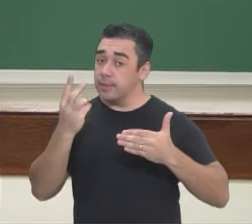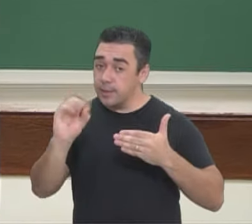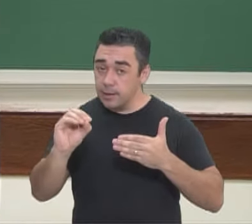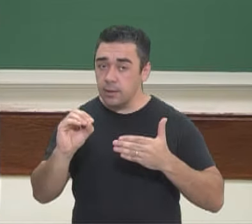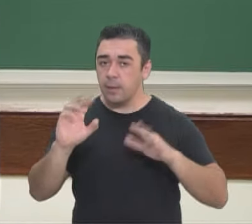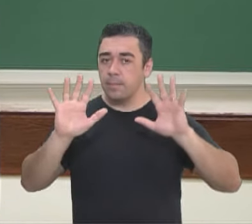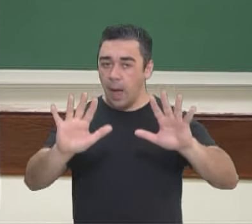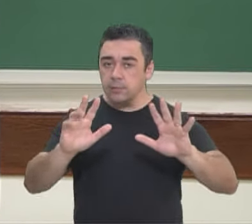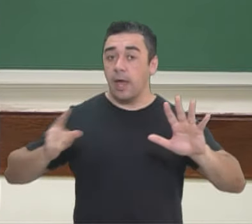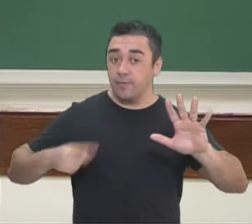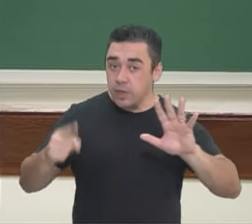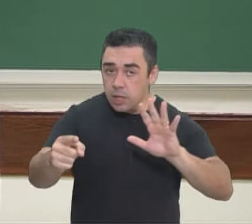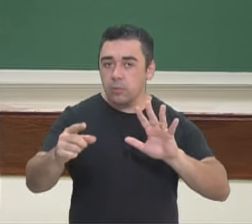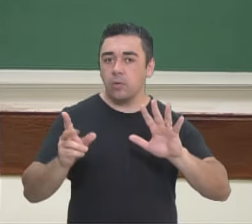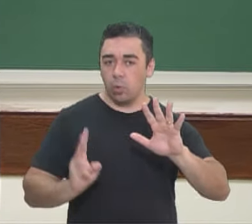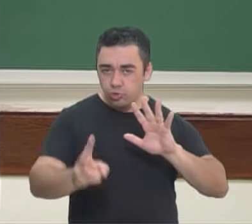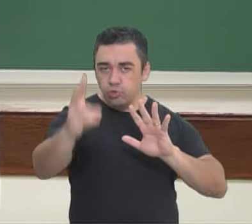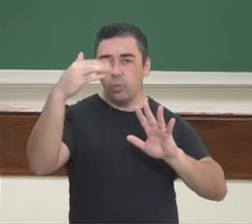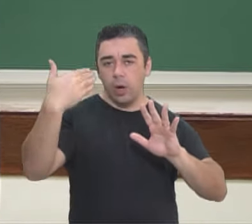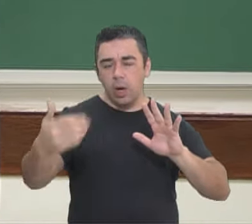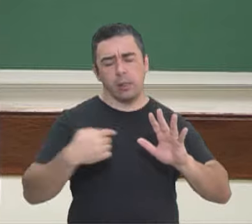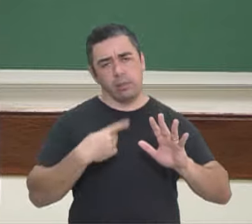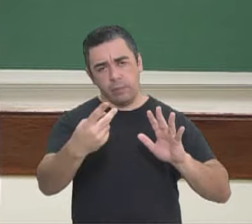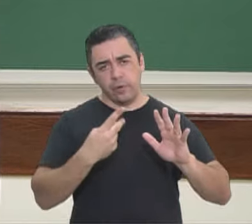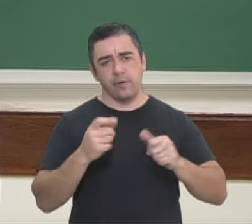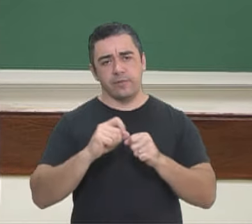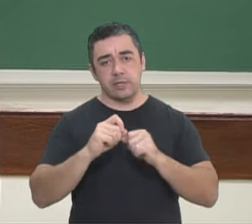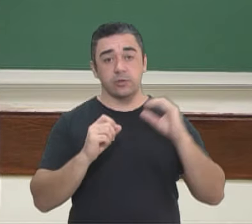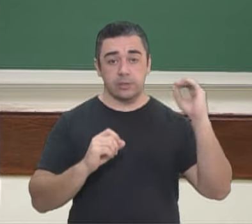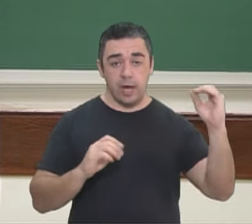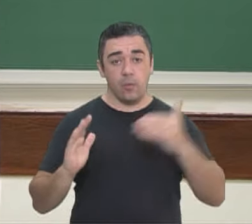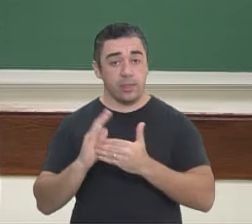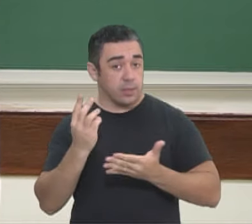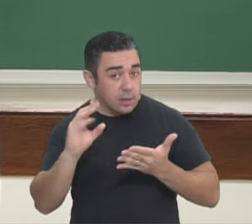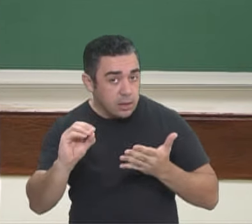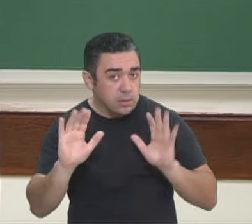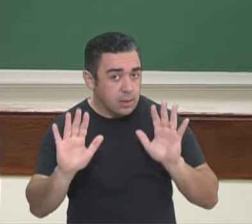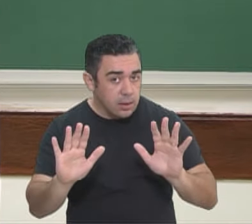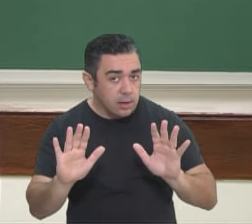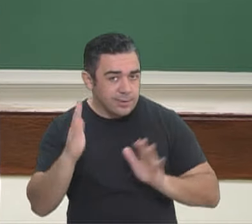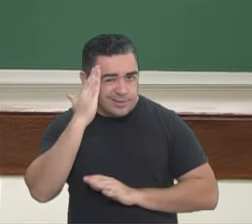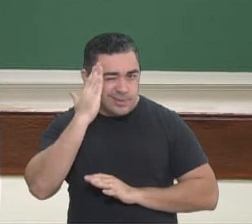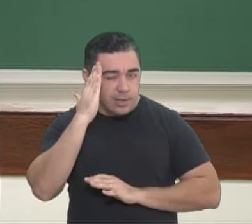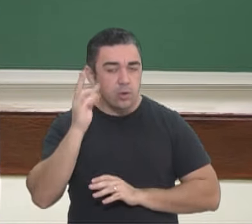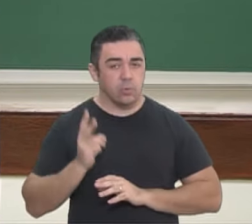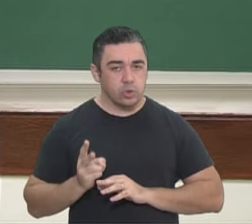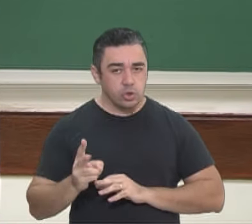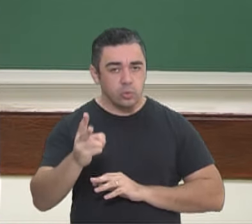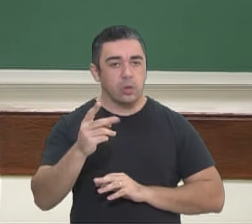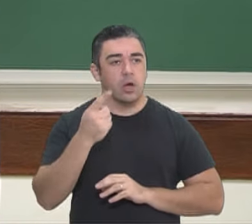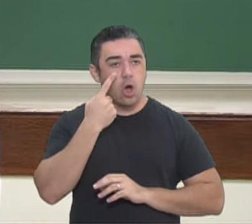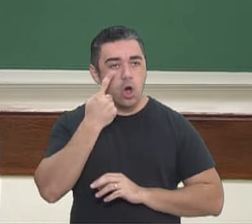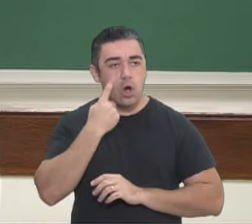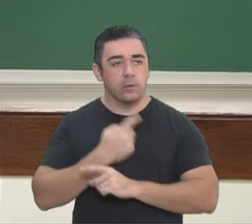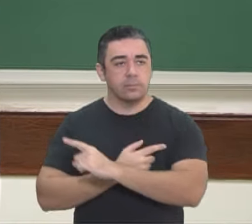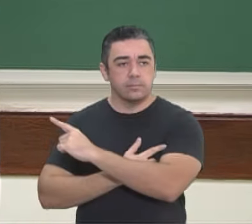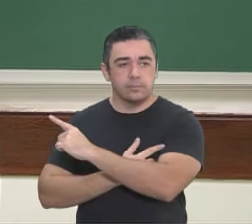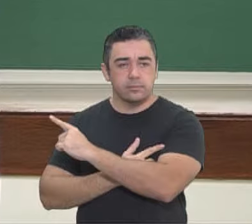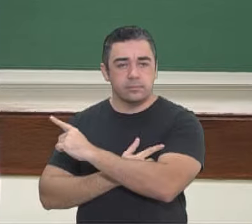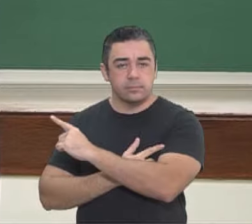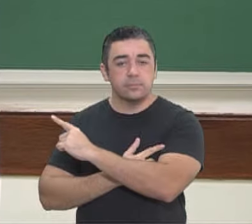são infinitos. Só fizemos entre o 0 e o 30, ok? Então, ó, despoluí mais um pouquinho, ó. Os números primos